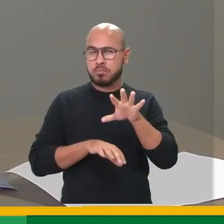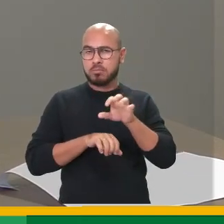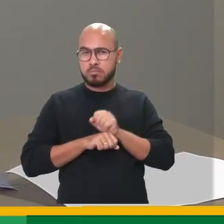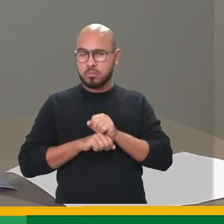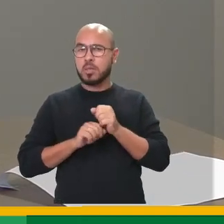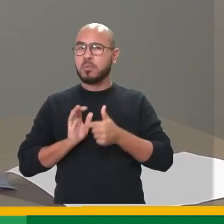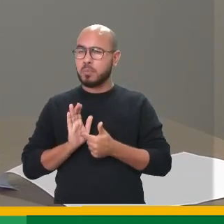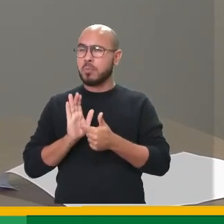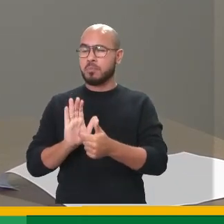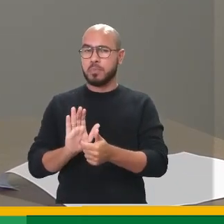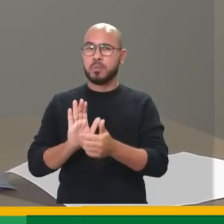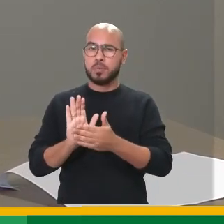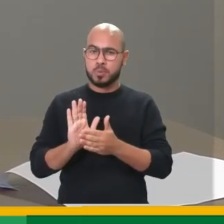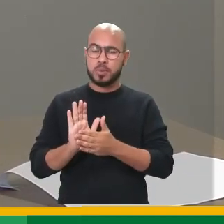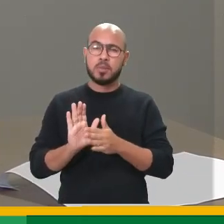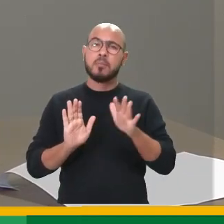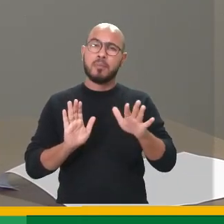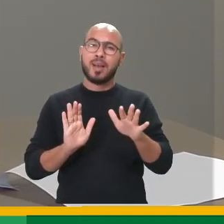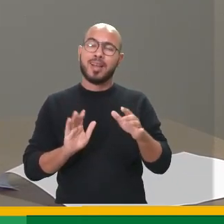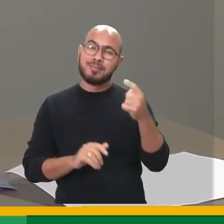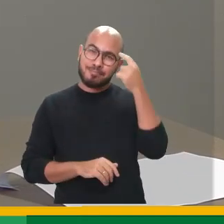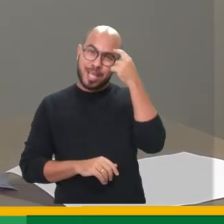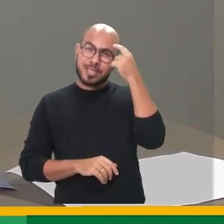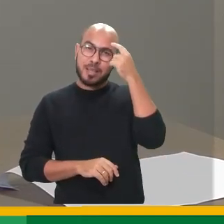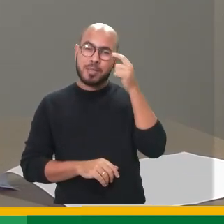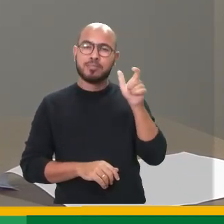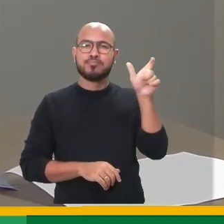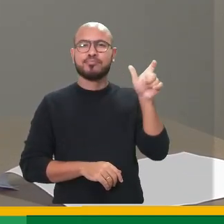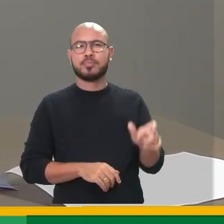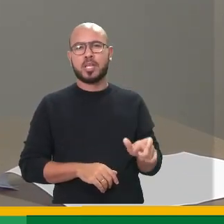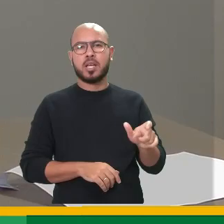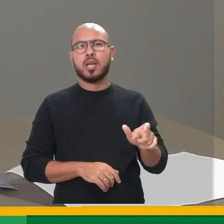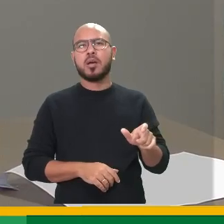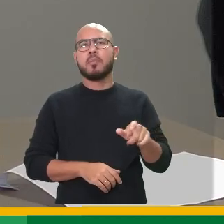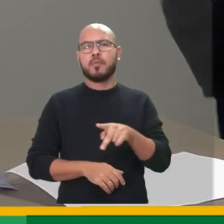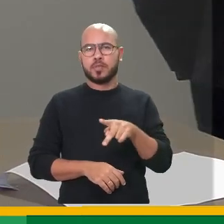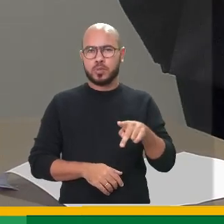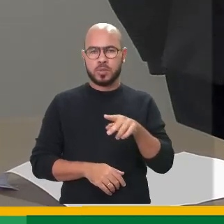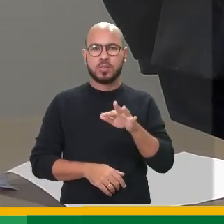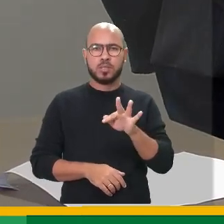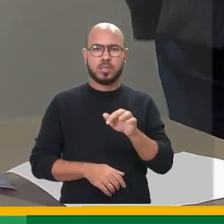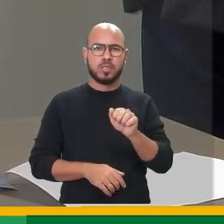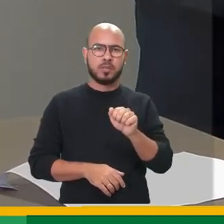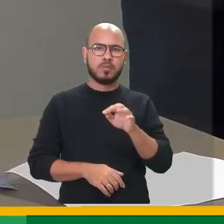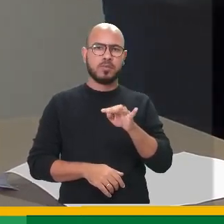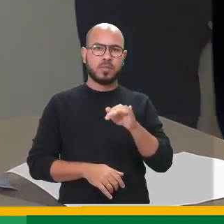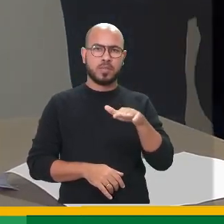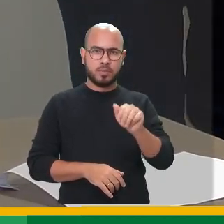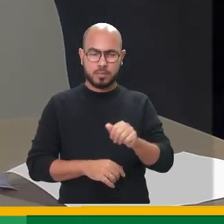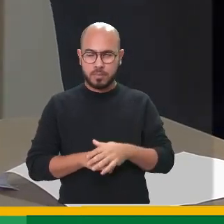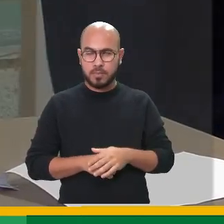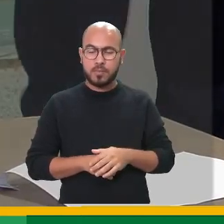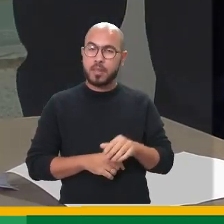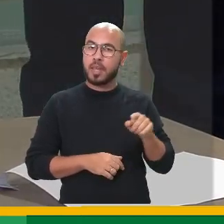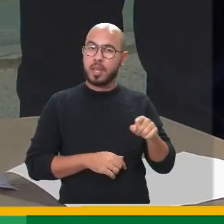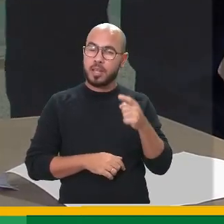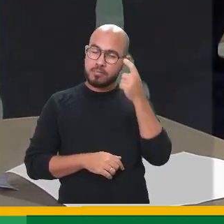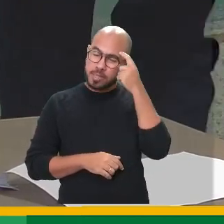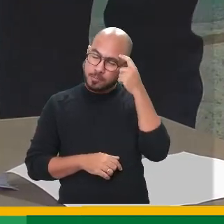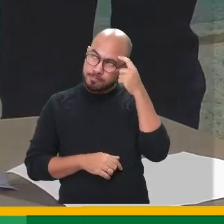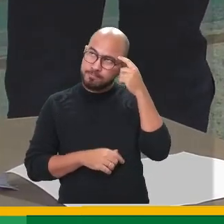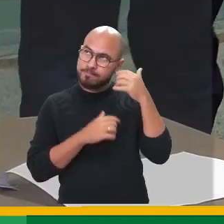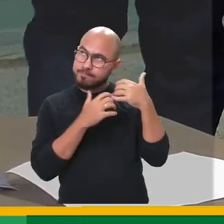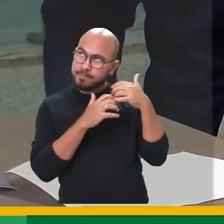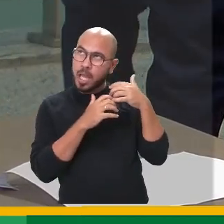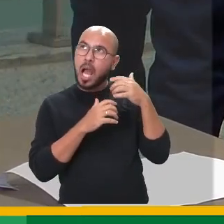buscou a ideia é da professora ela geriu por da cabeça dela uma forma de eh essa escola ela tá